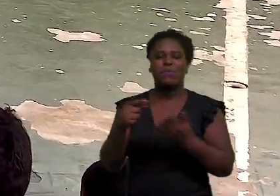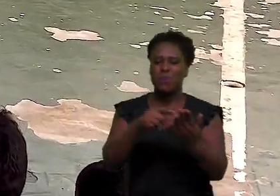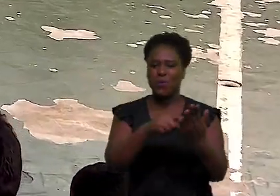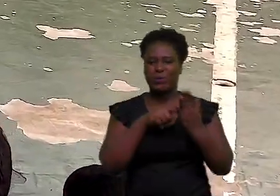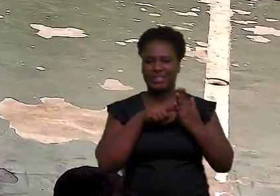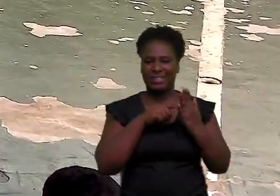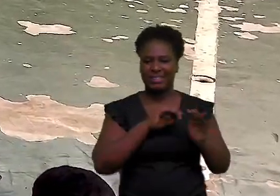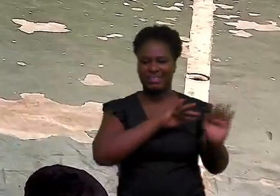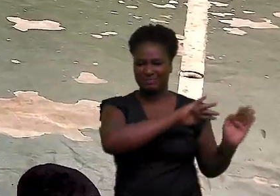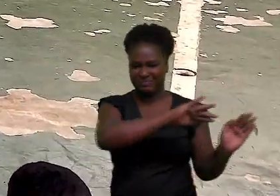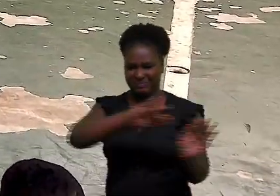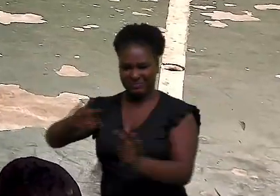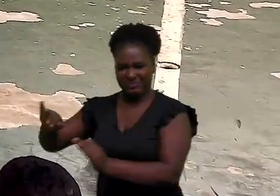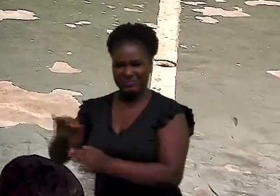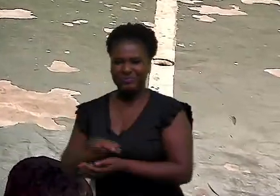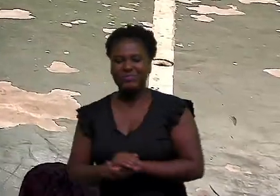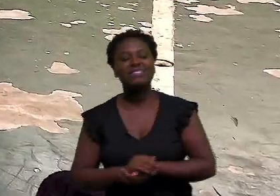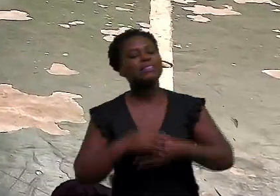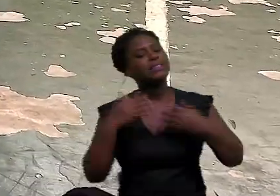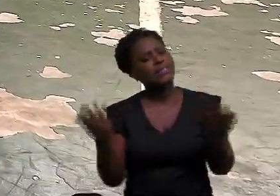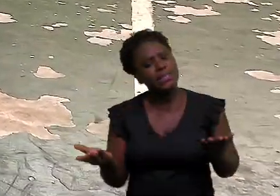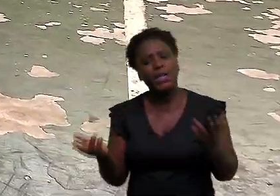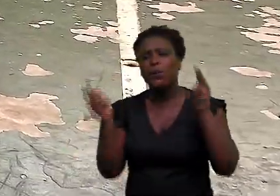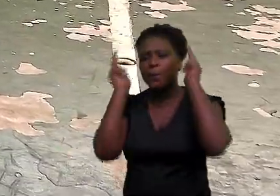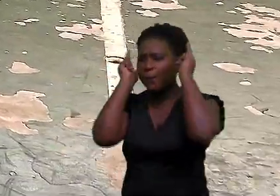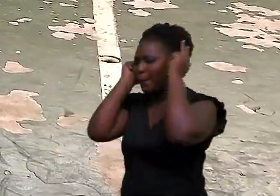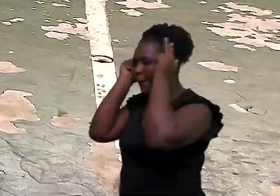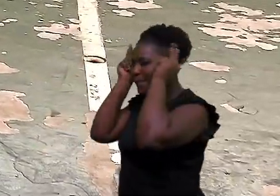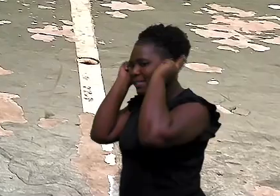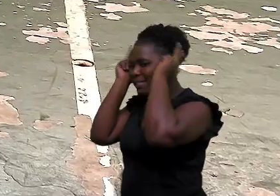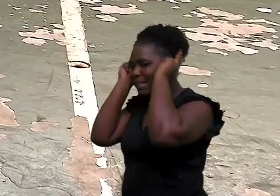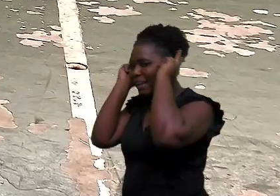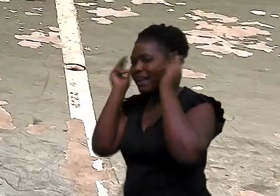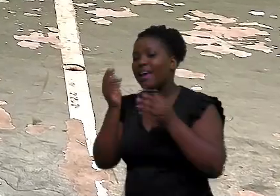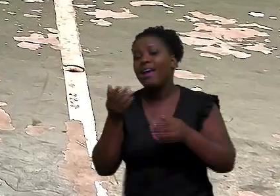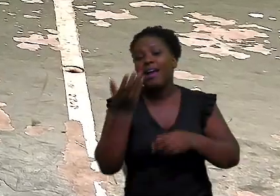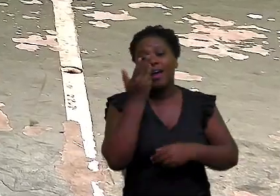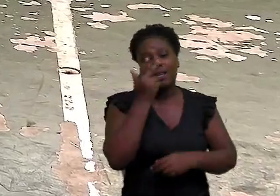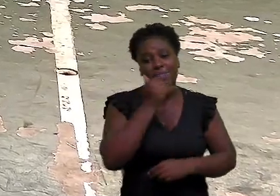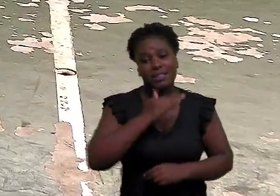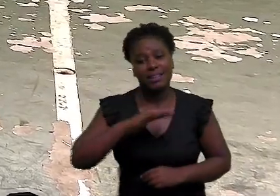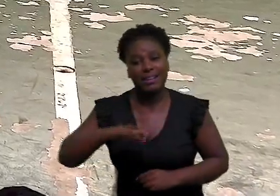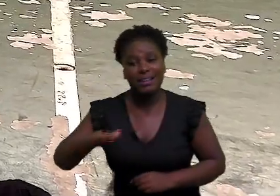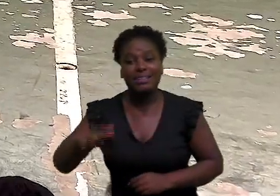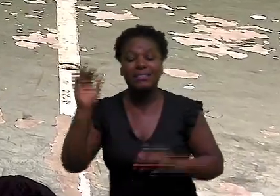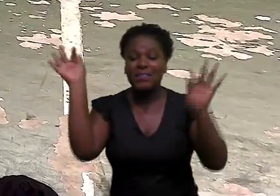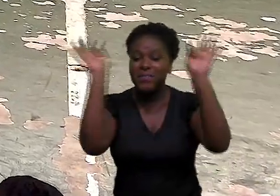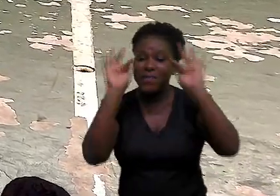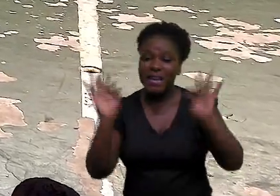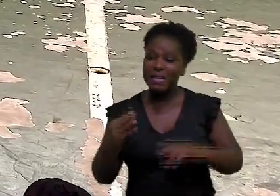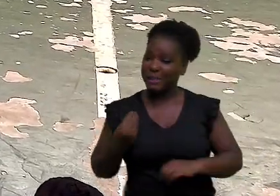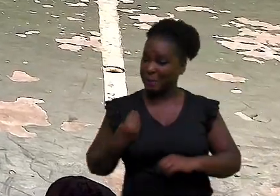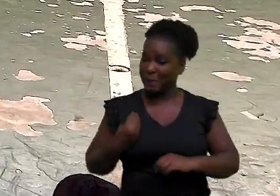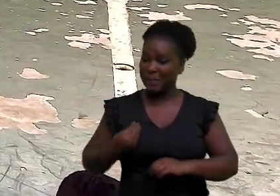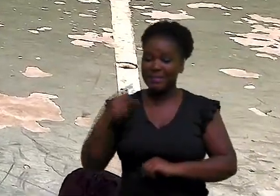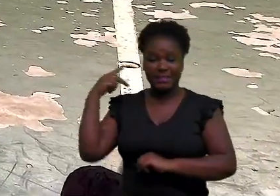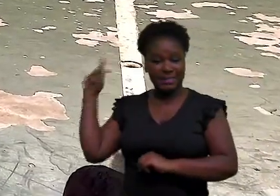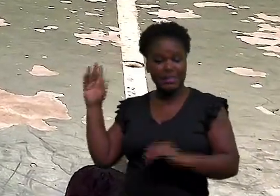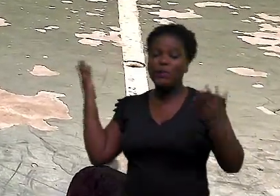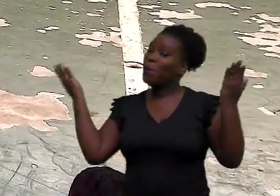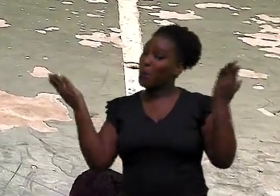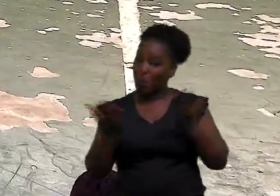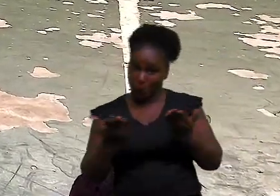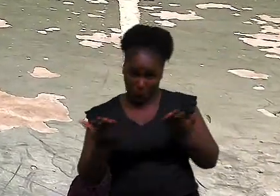PG, as crianças estão muito felizes com a sua visita aqui hoje. E elas